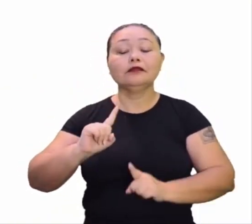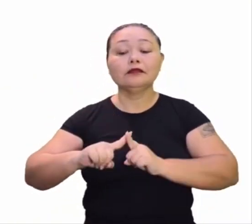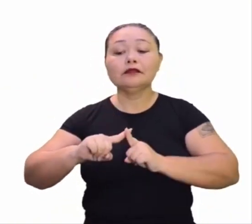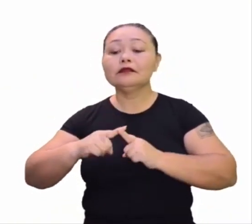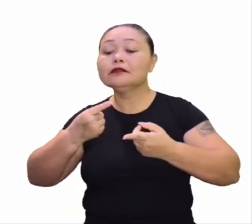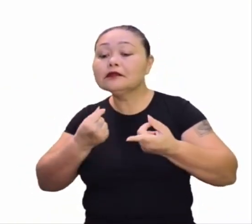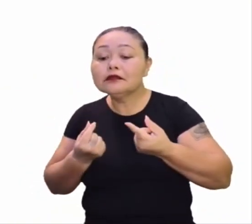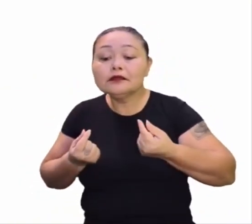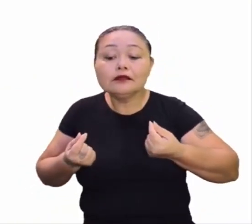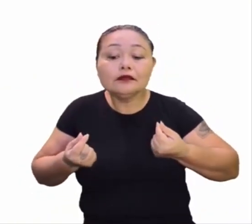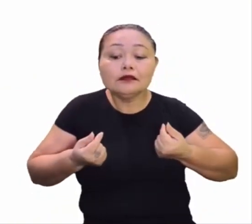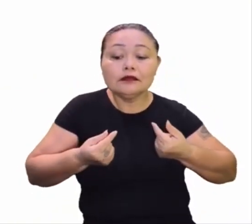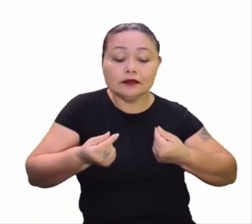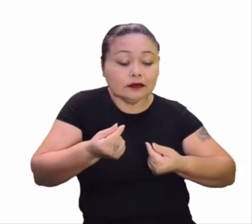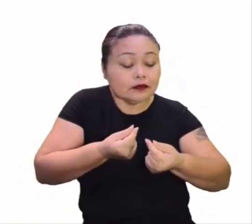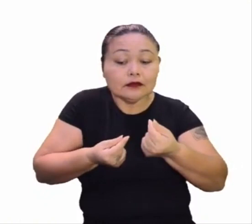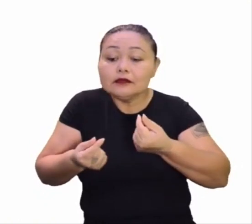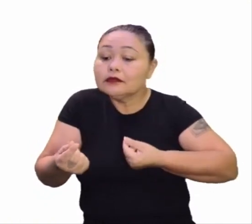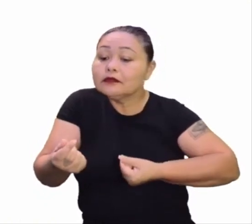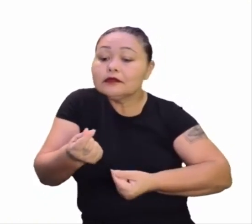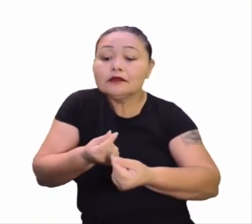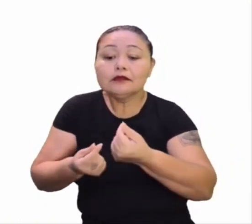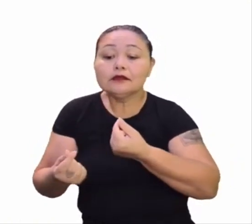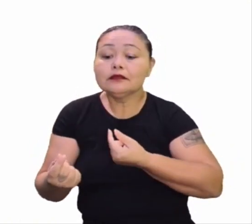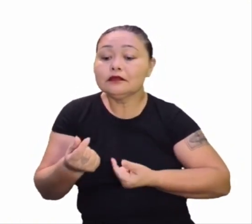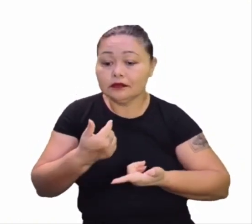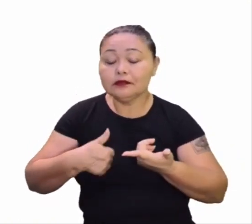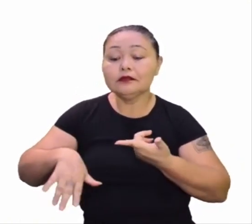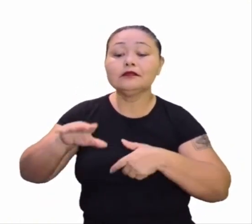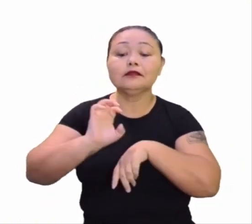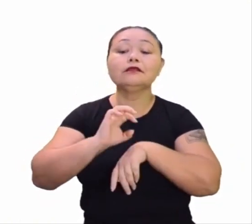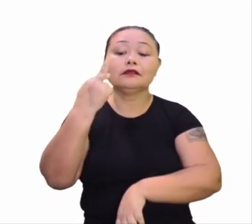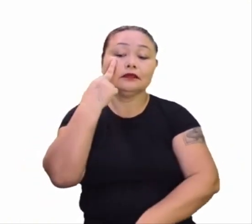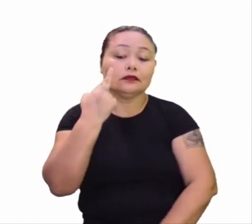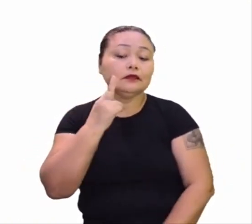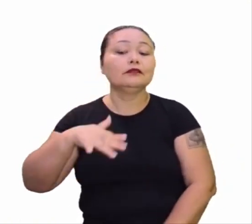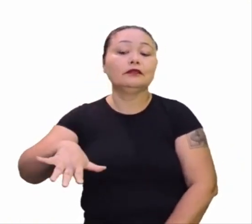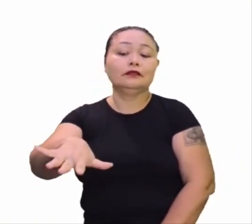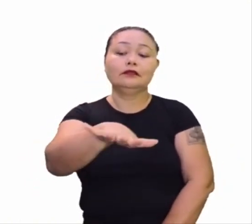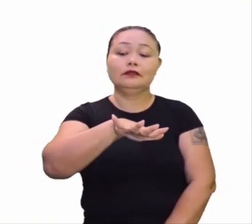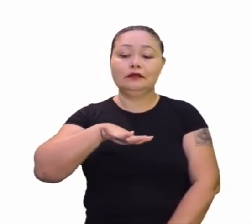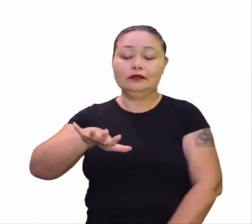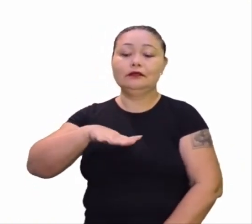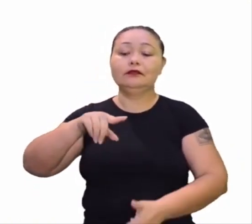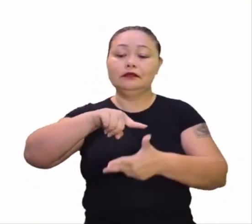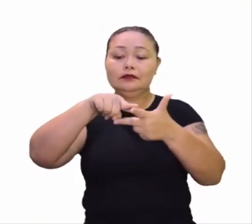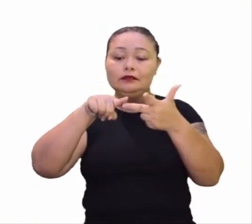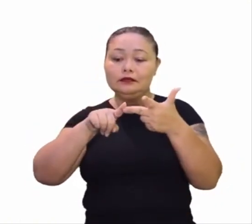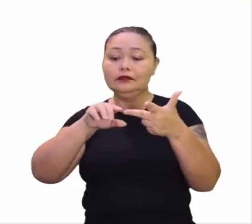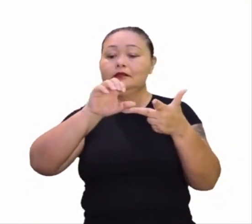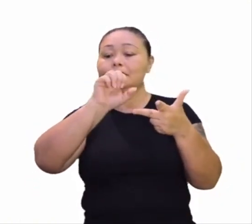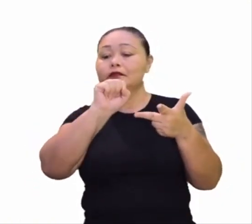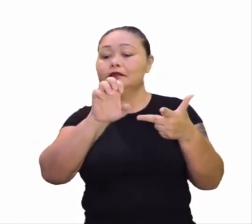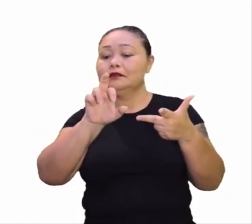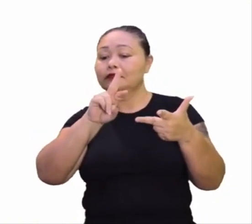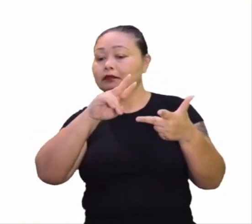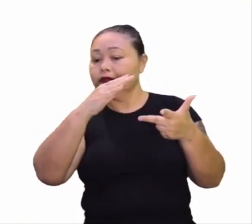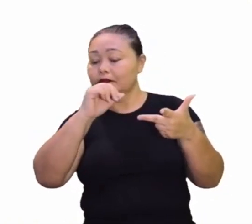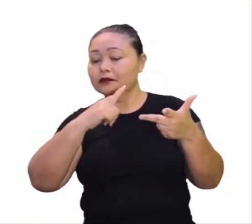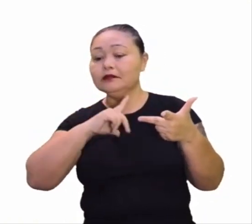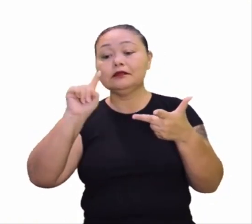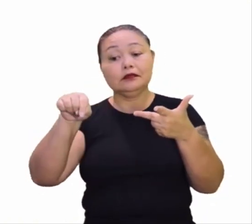o fluxo mais intenso da economia em Rondônia é no setor terciário. Que é os serviços e comércio, né? Isso. O aluno